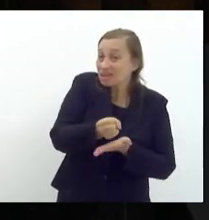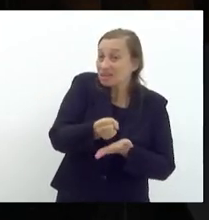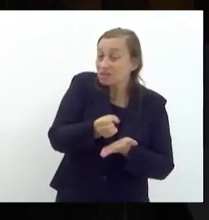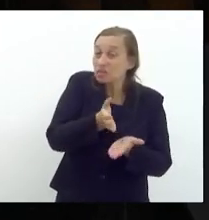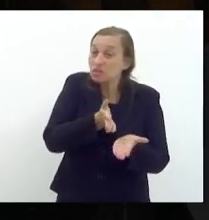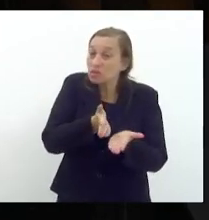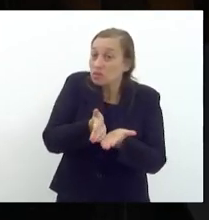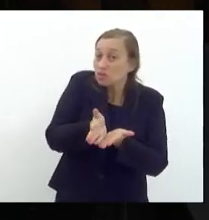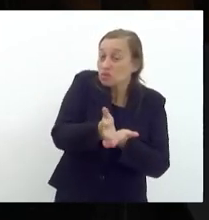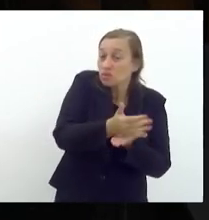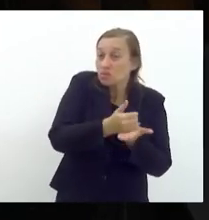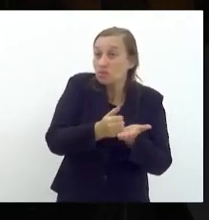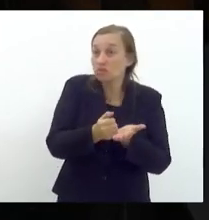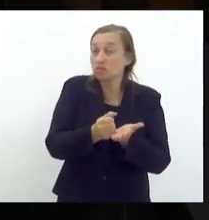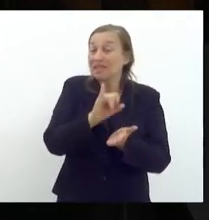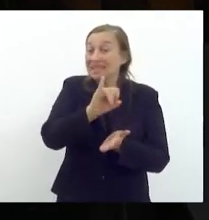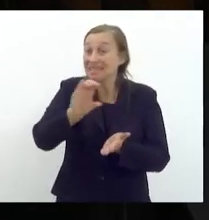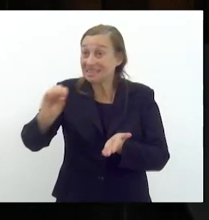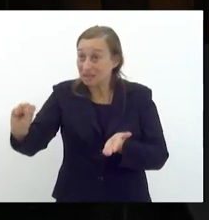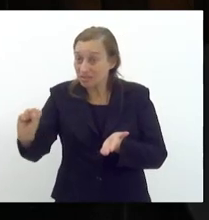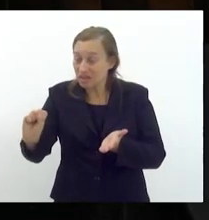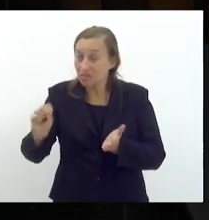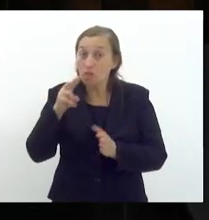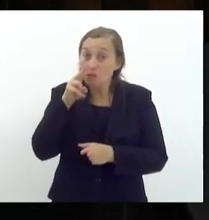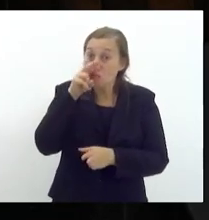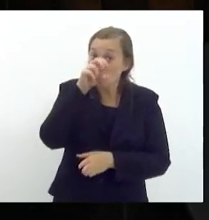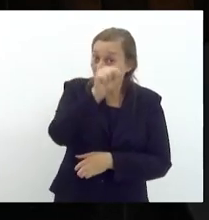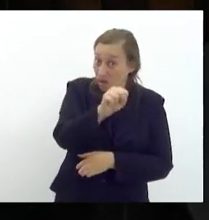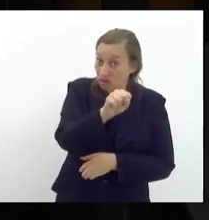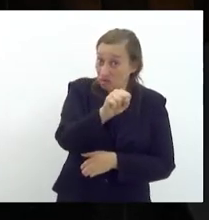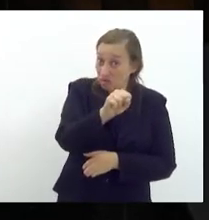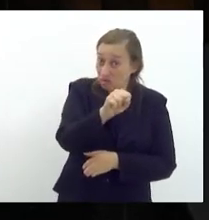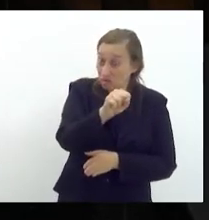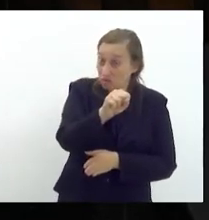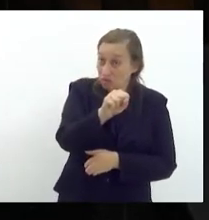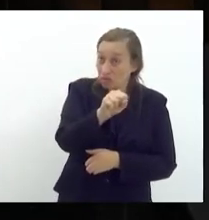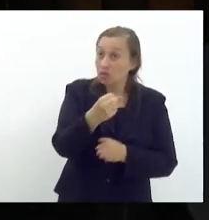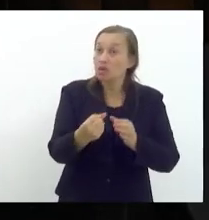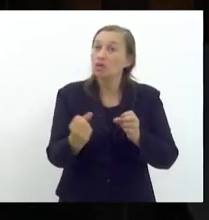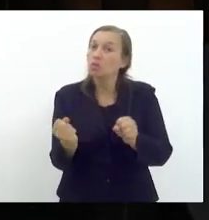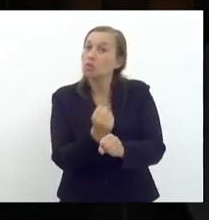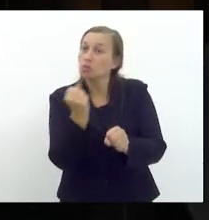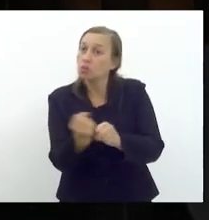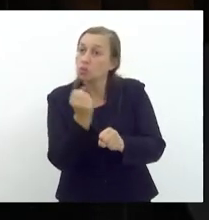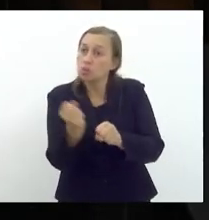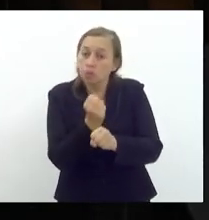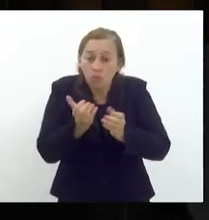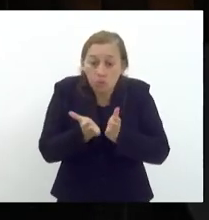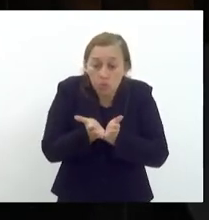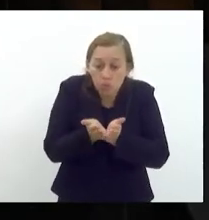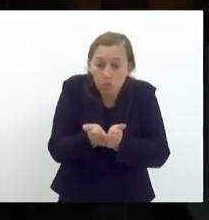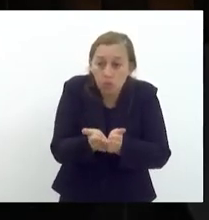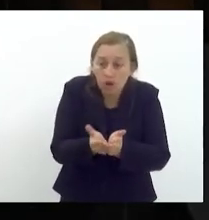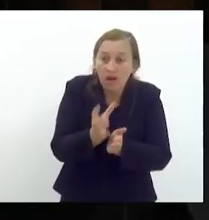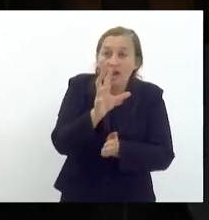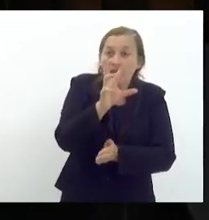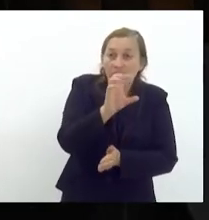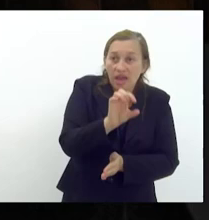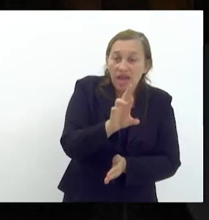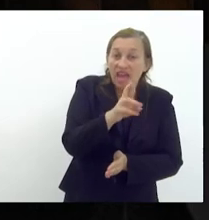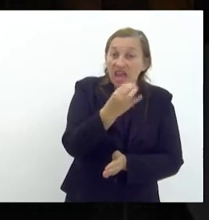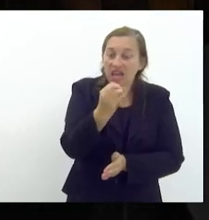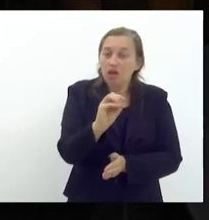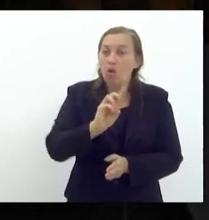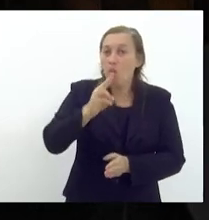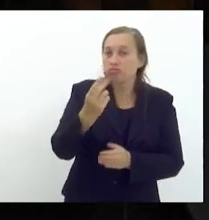100ms ficou muito forte para construção de embarcações de Recreio ou de